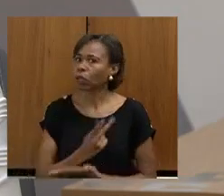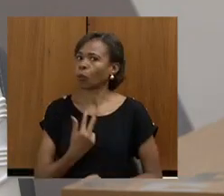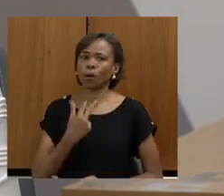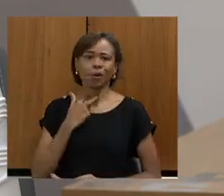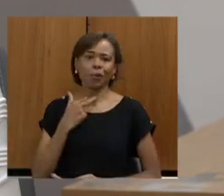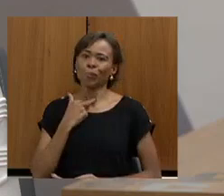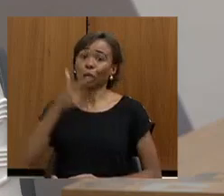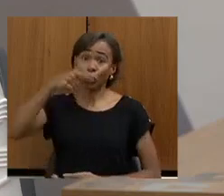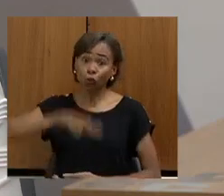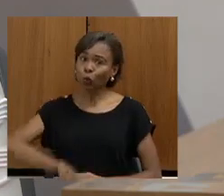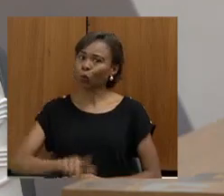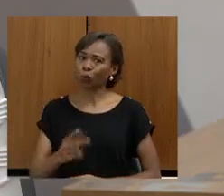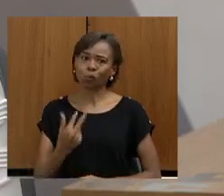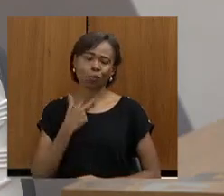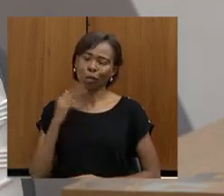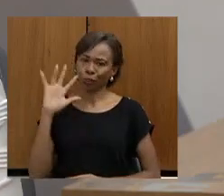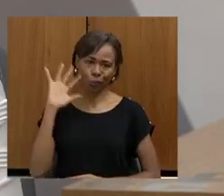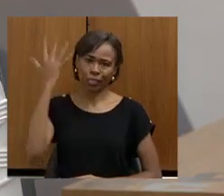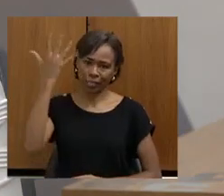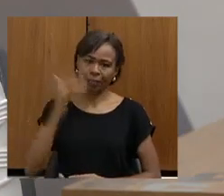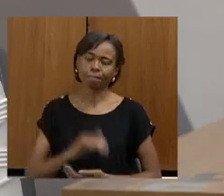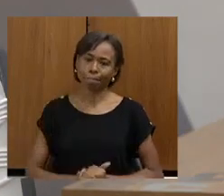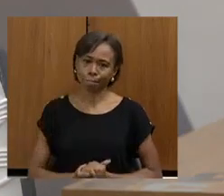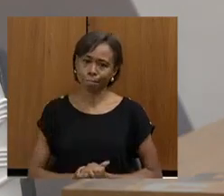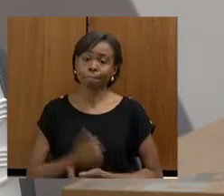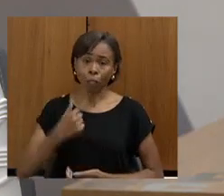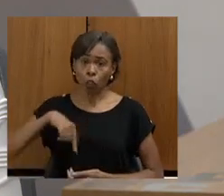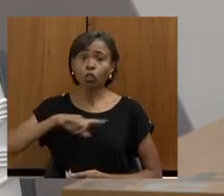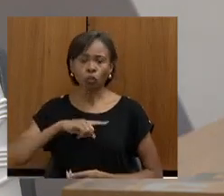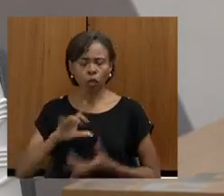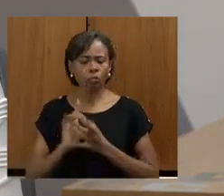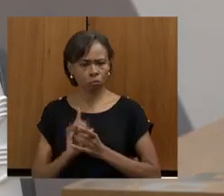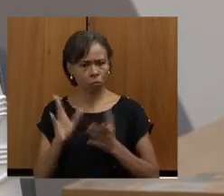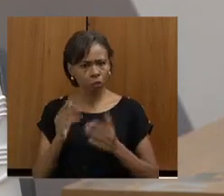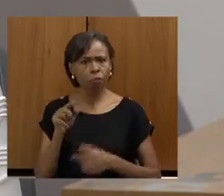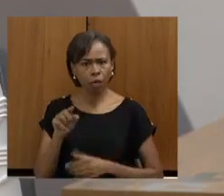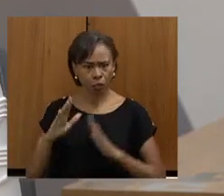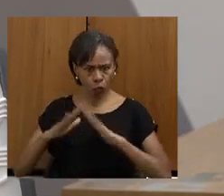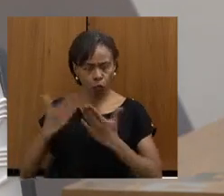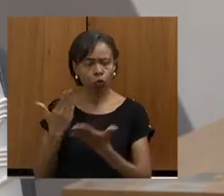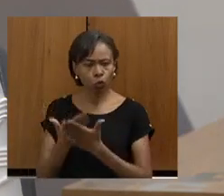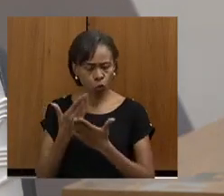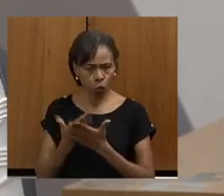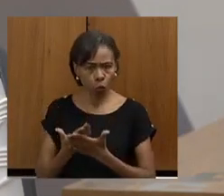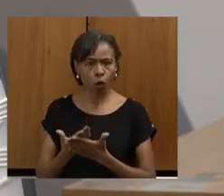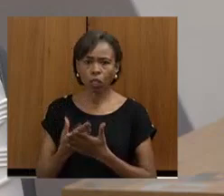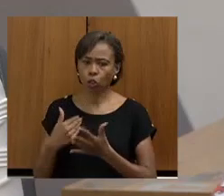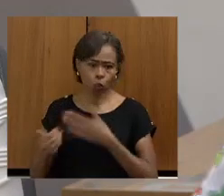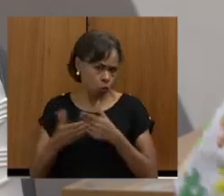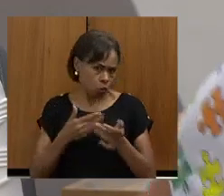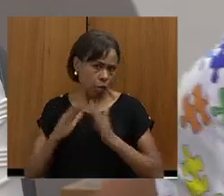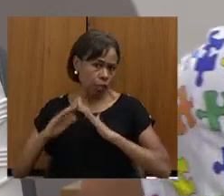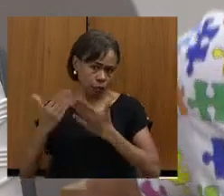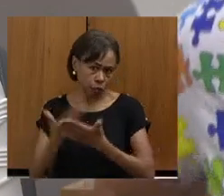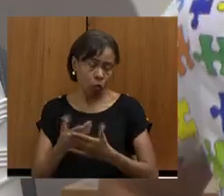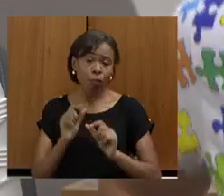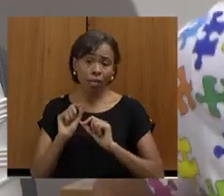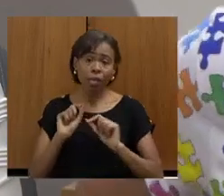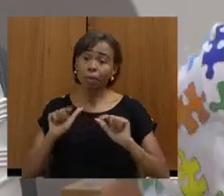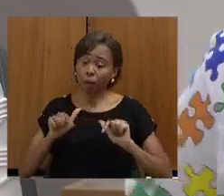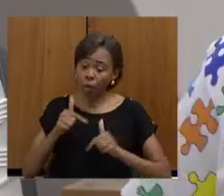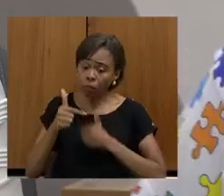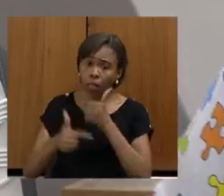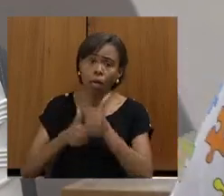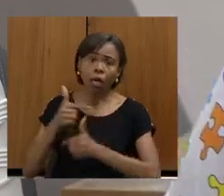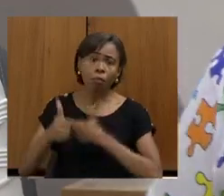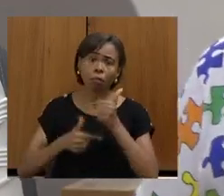pode se repetir. E nos colocamos à disposição da escola e das escolas para realizarmos um trabalho com a